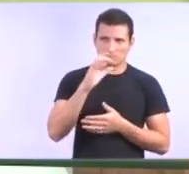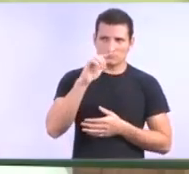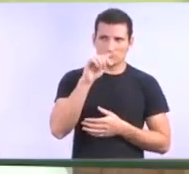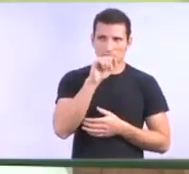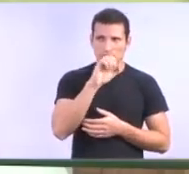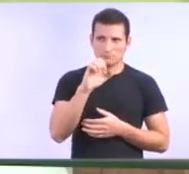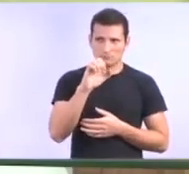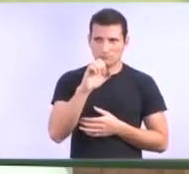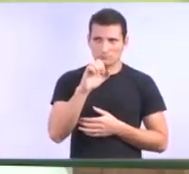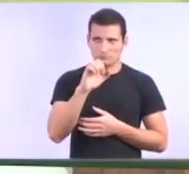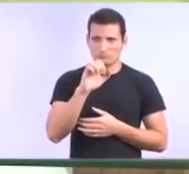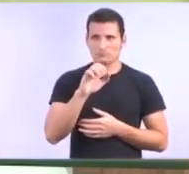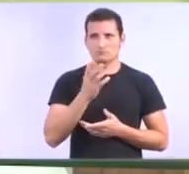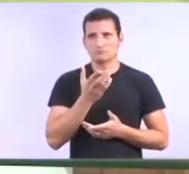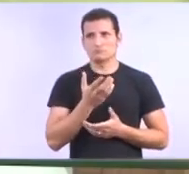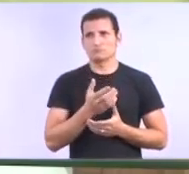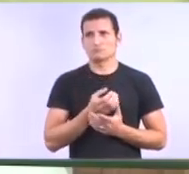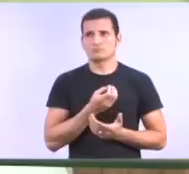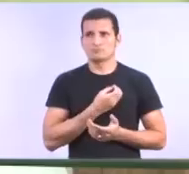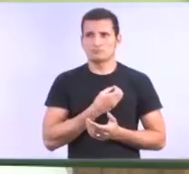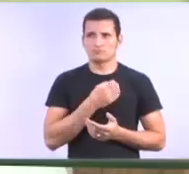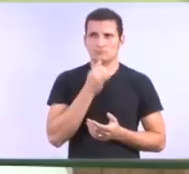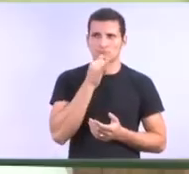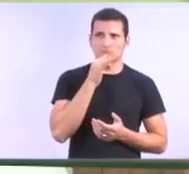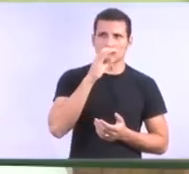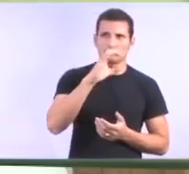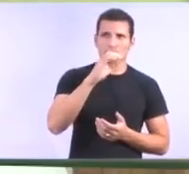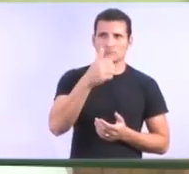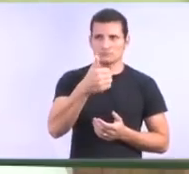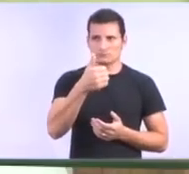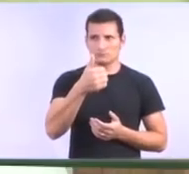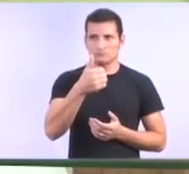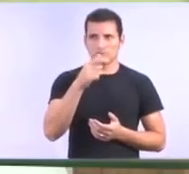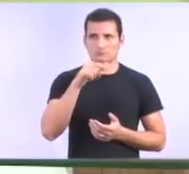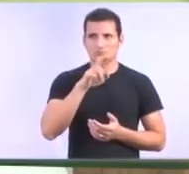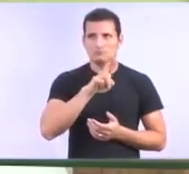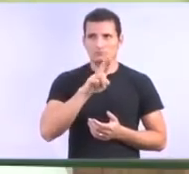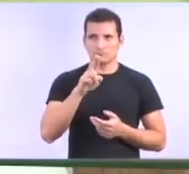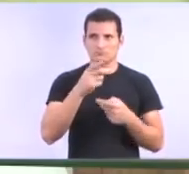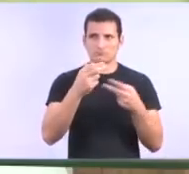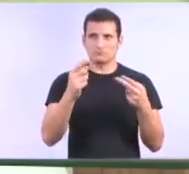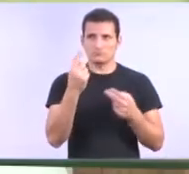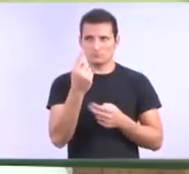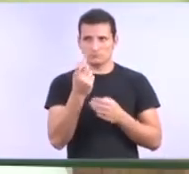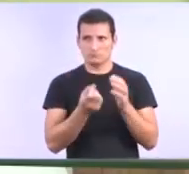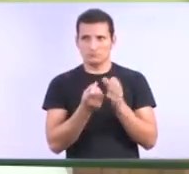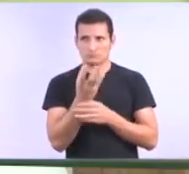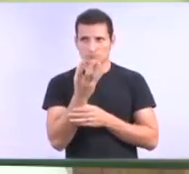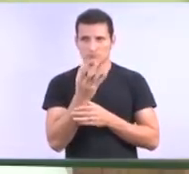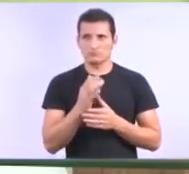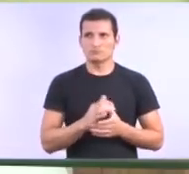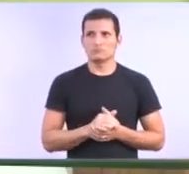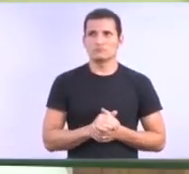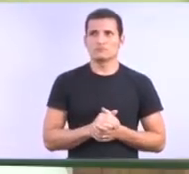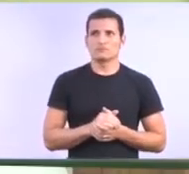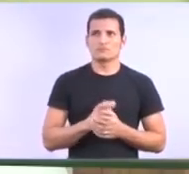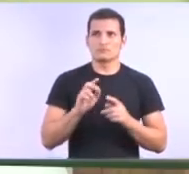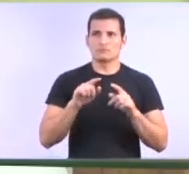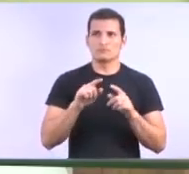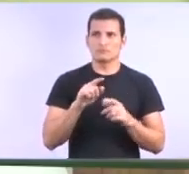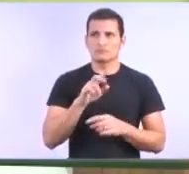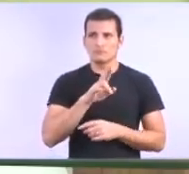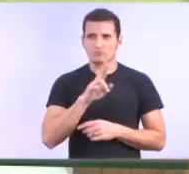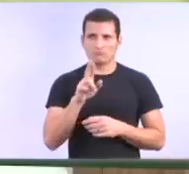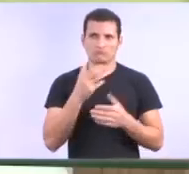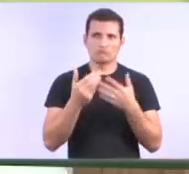um numerador. Por exemplo, C1, que é o nome do objeto 1 que foi criado. Tá? Mas o nome se dá da